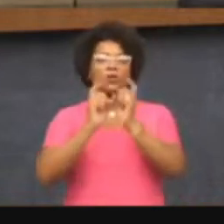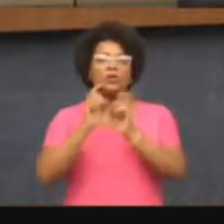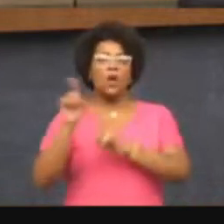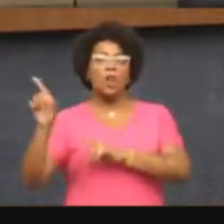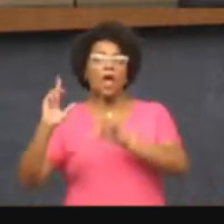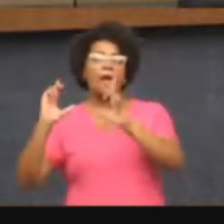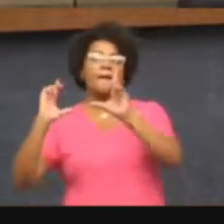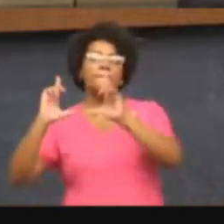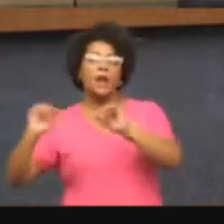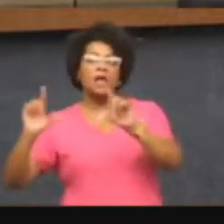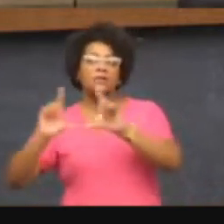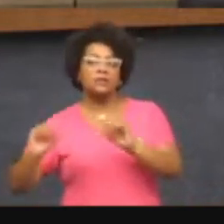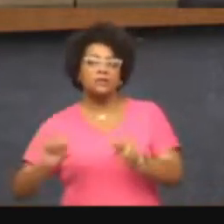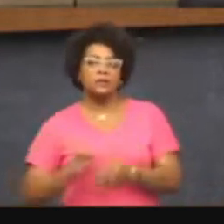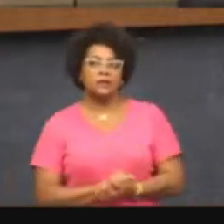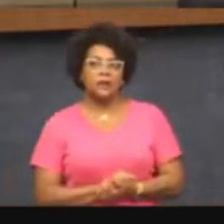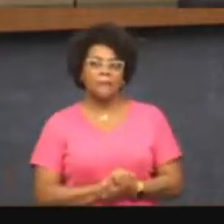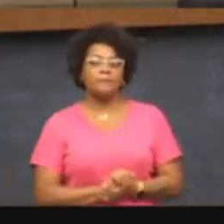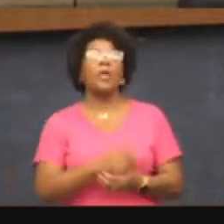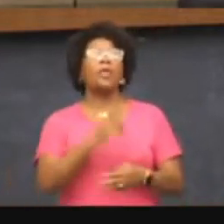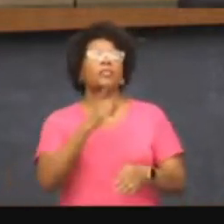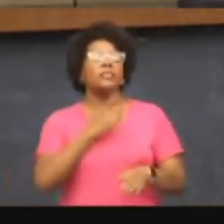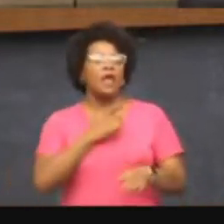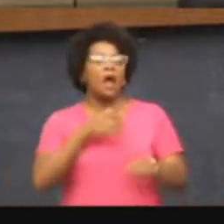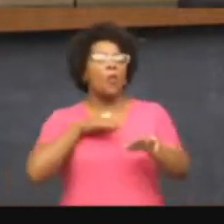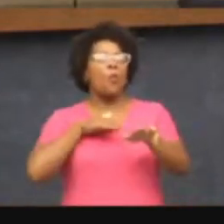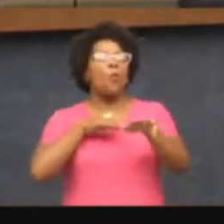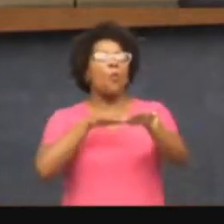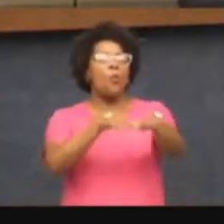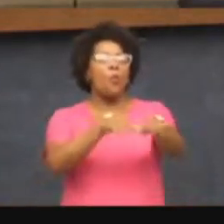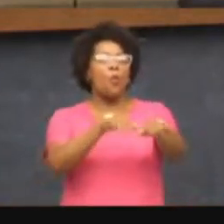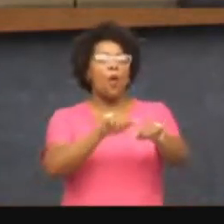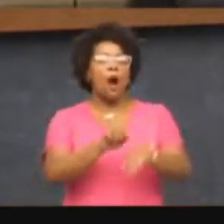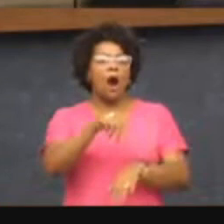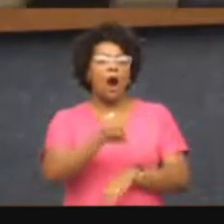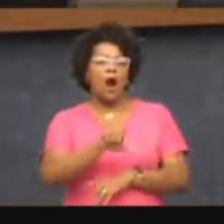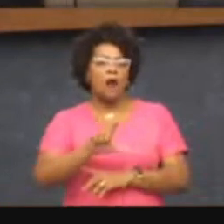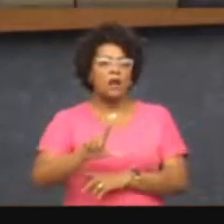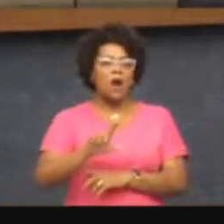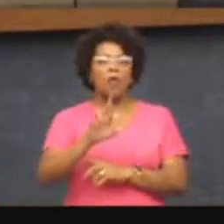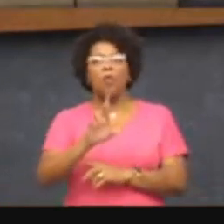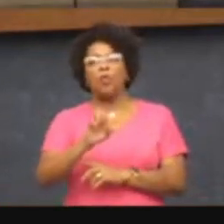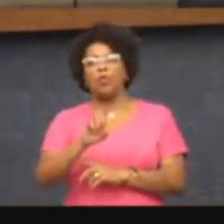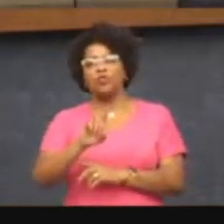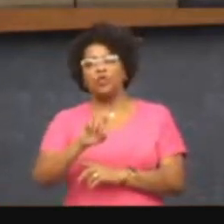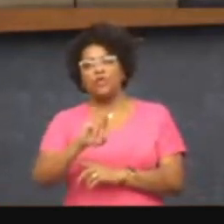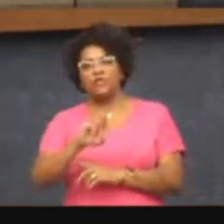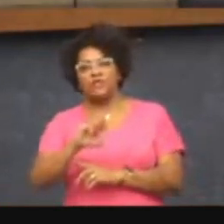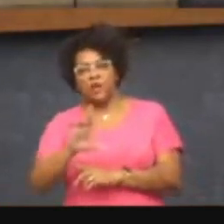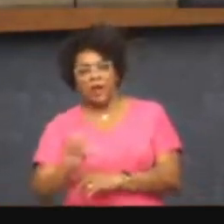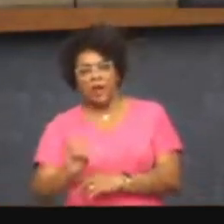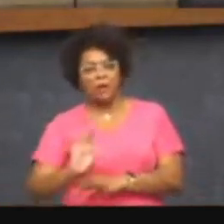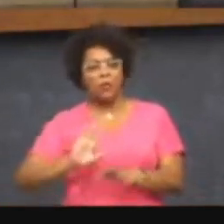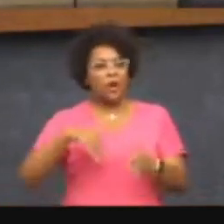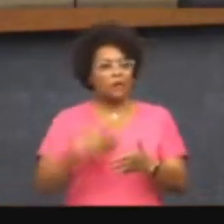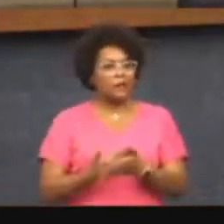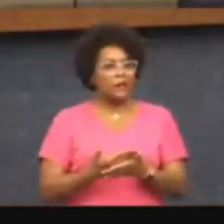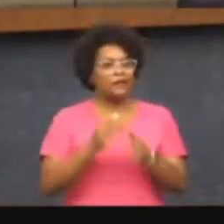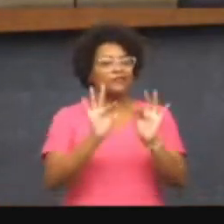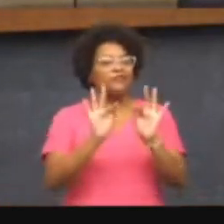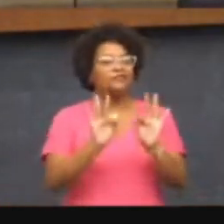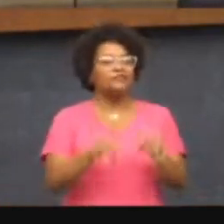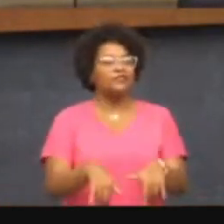anel rodoviário, eu o parabenizo. Até que, enfim, a gente conseguiu colocar a vereadora Irlan Mello para andar a pauta do anel